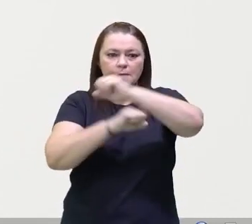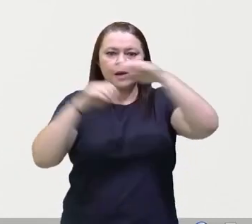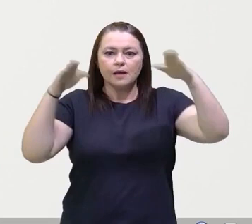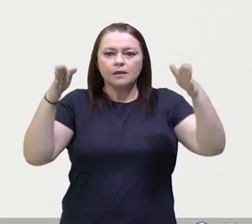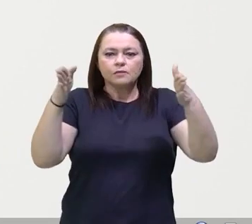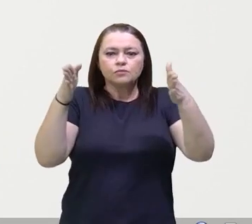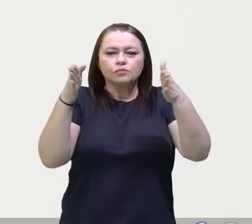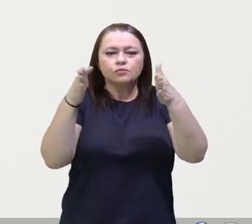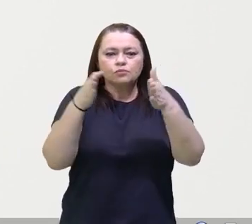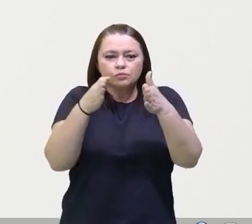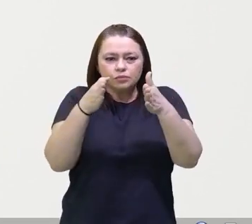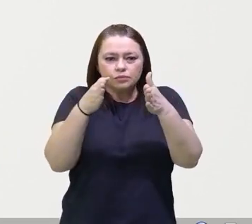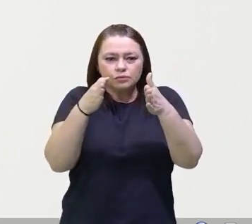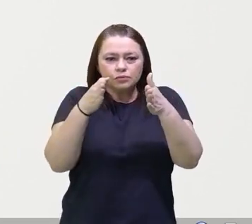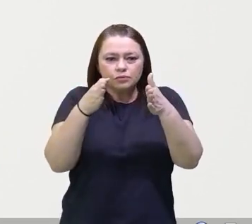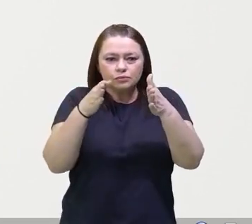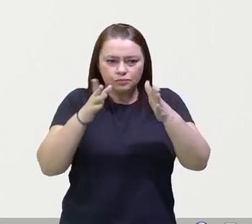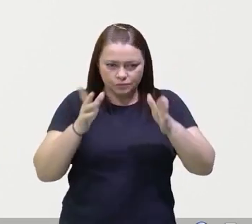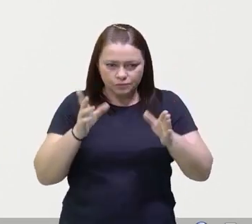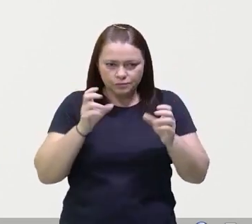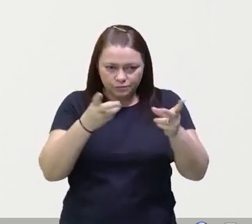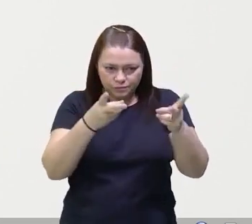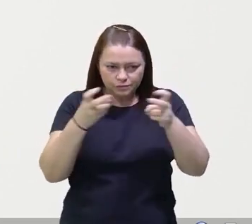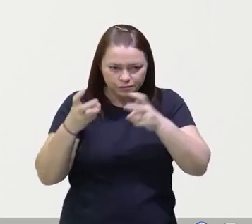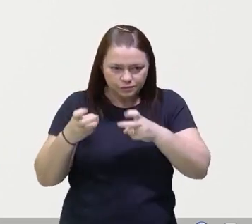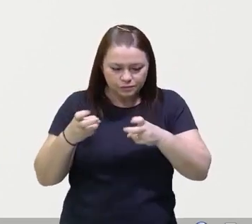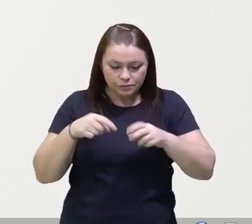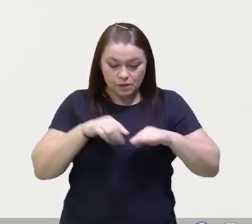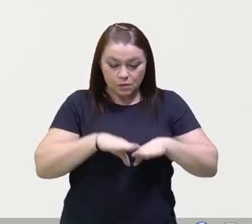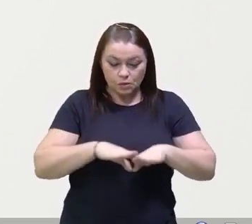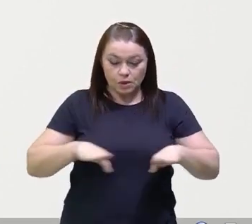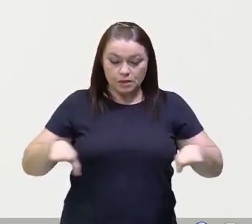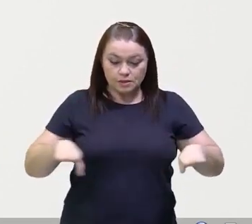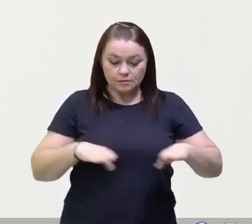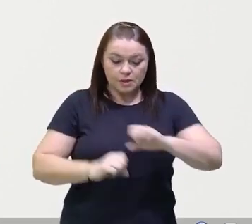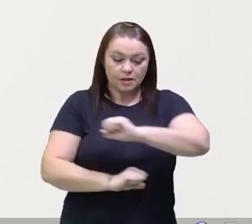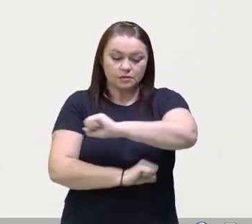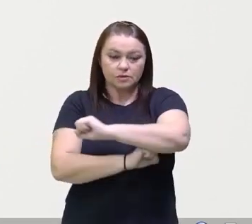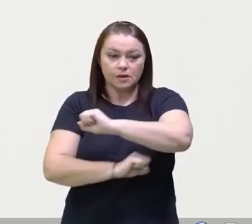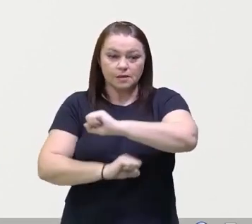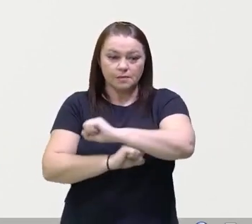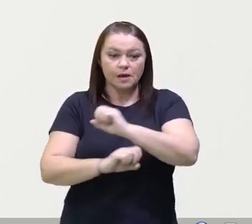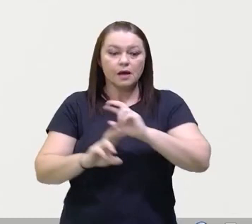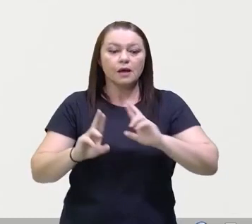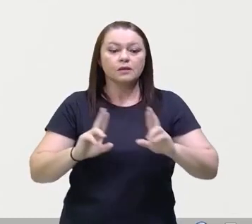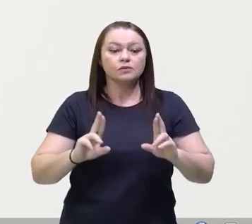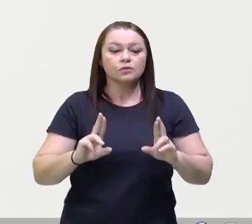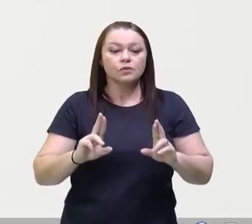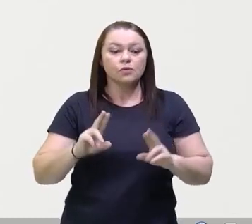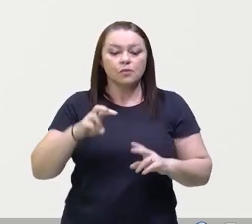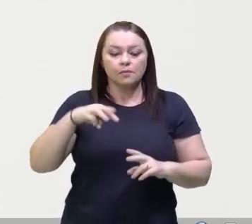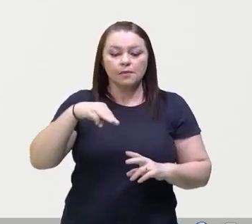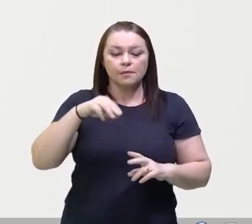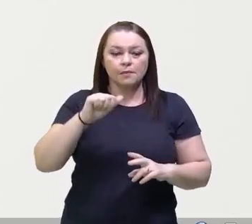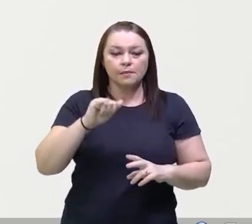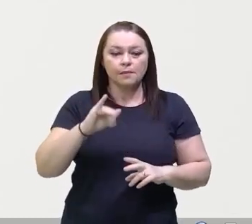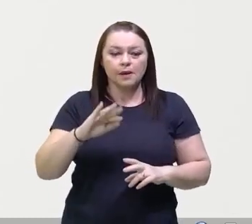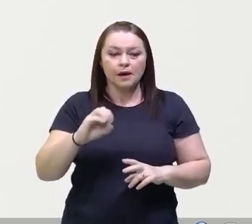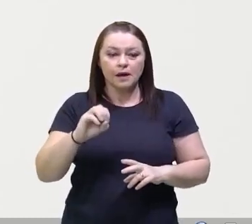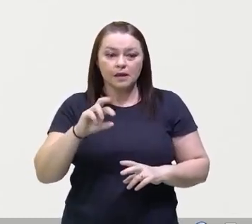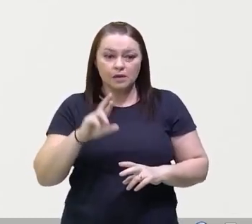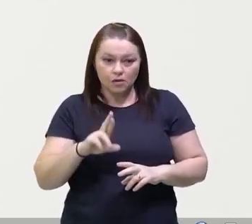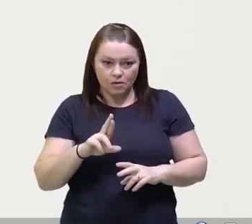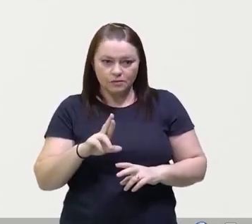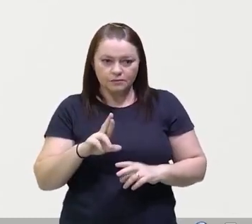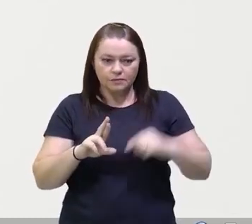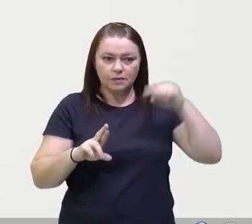Observando. Esse lado paralelo aqui maior é chamado de base maior do